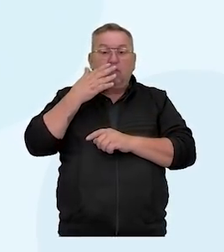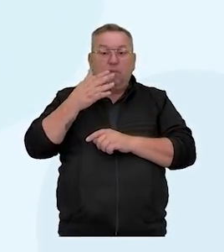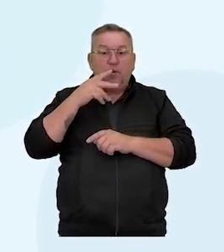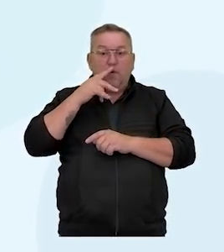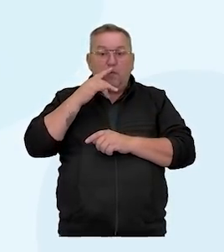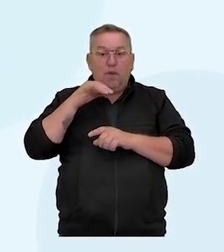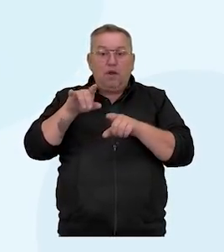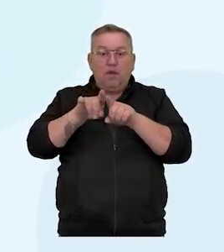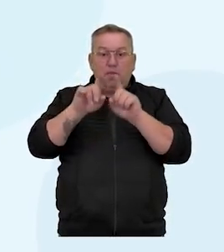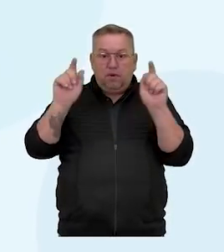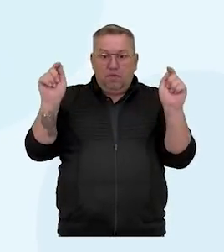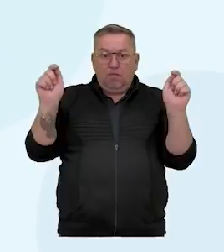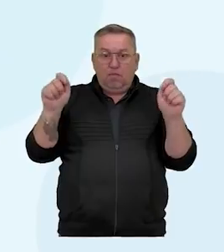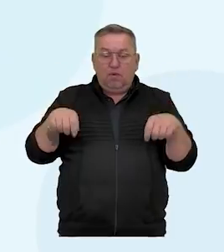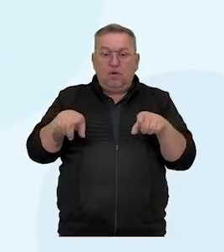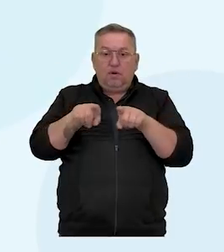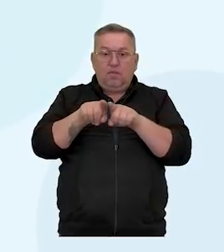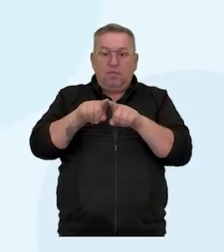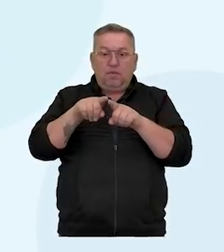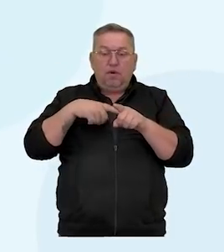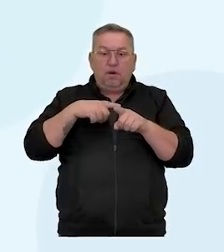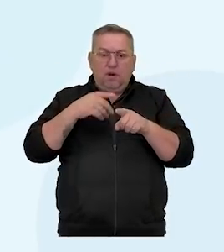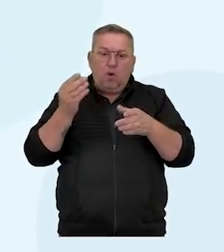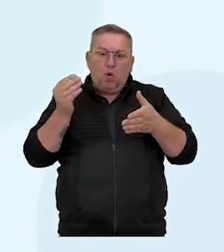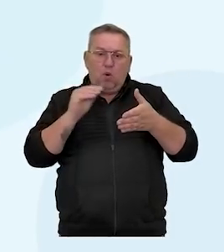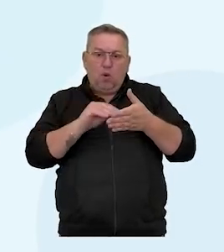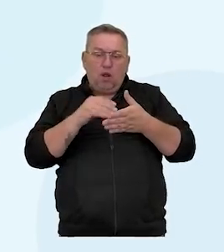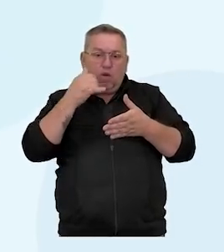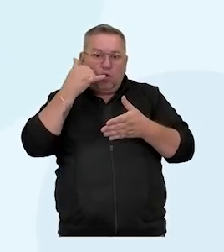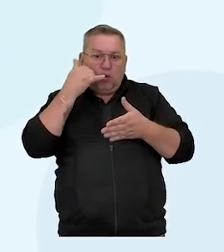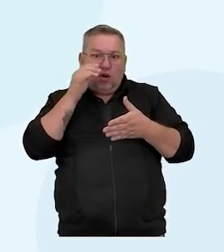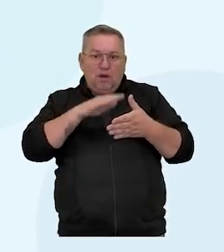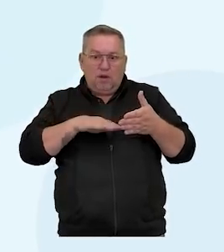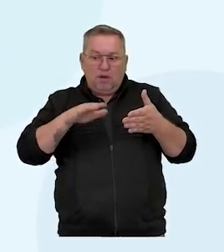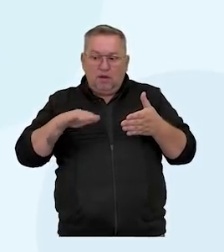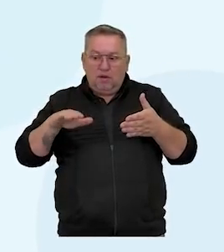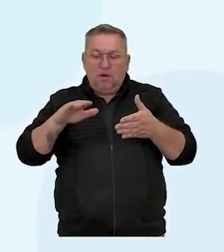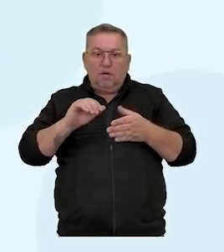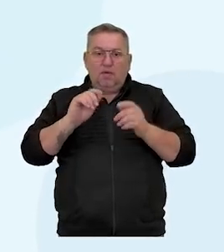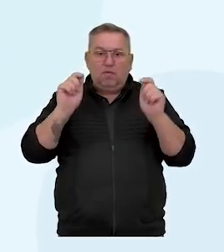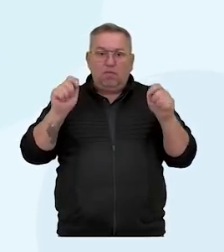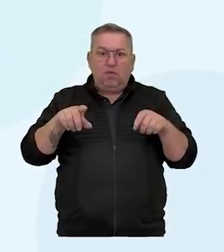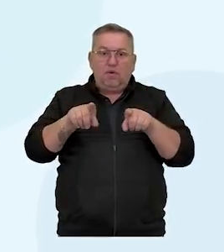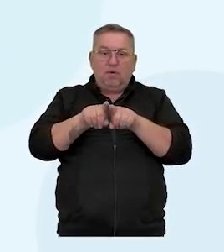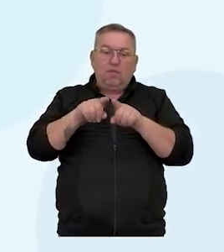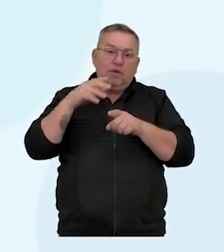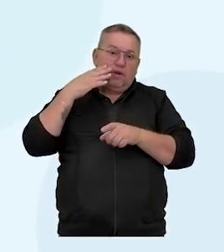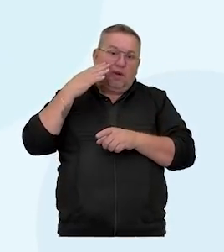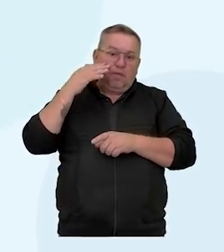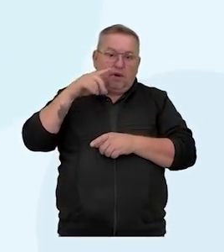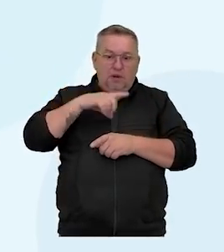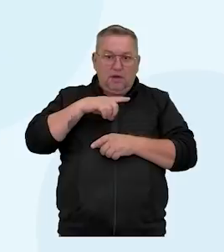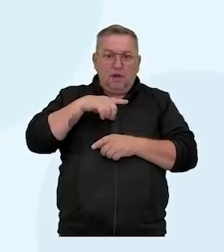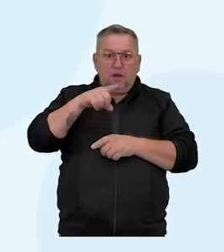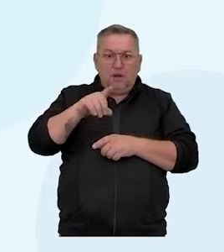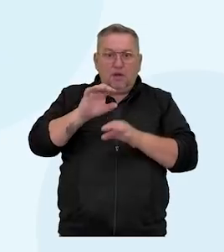eles podem instalar no celular das crianças. As crianças podem saber que existe esse controle, devem